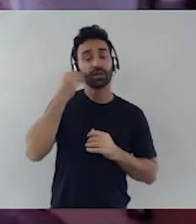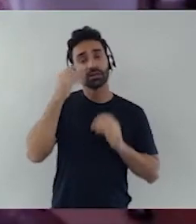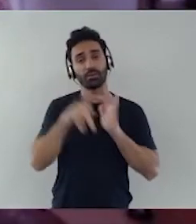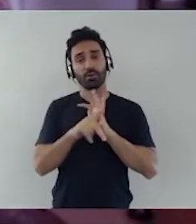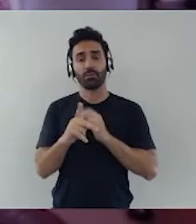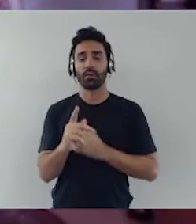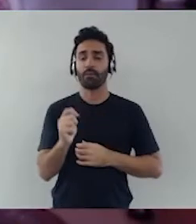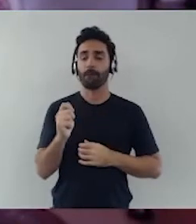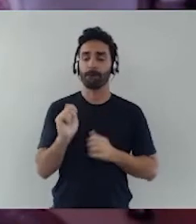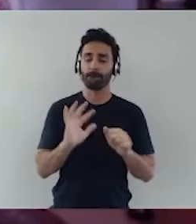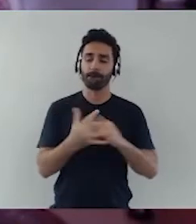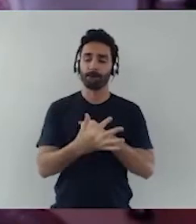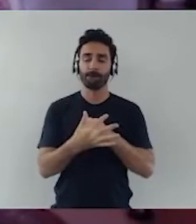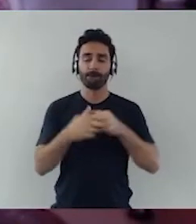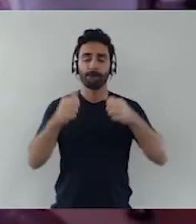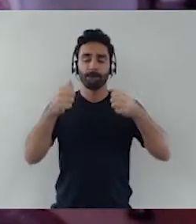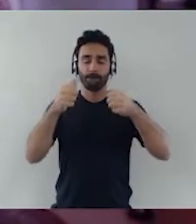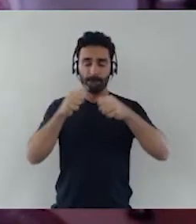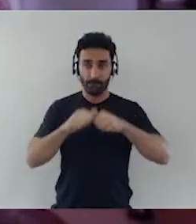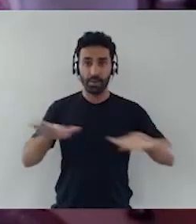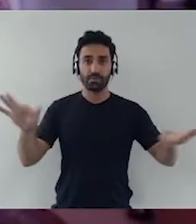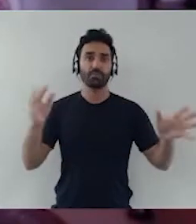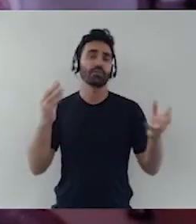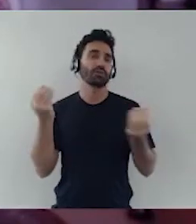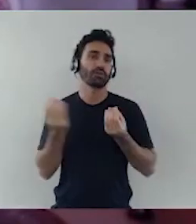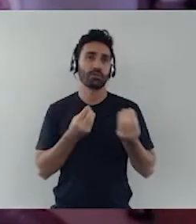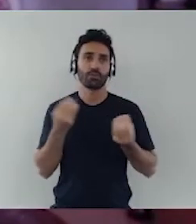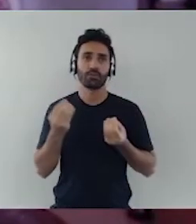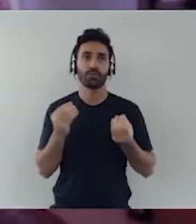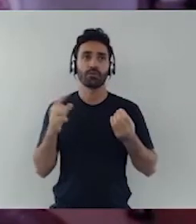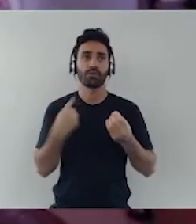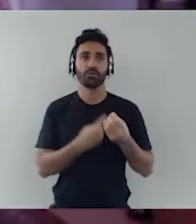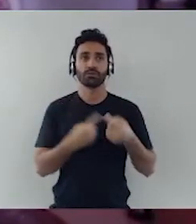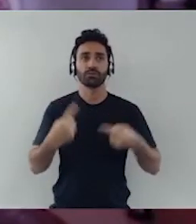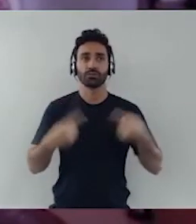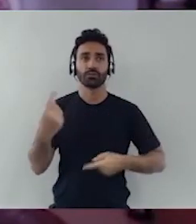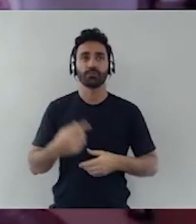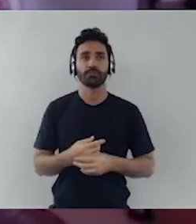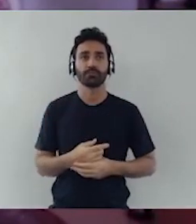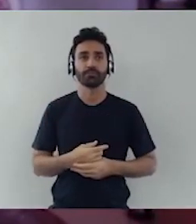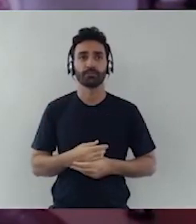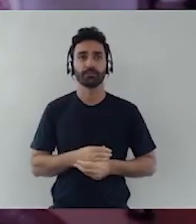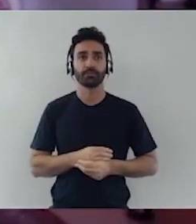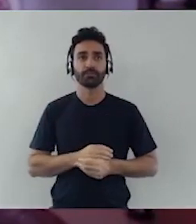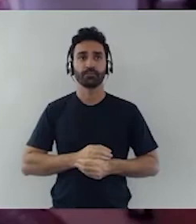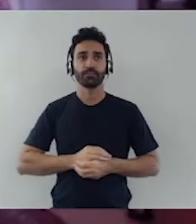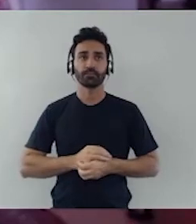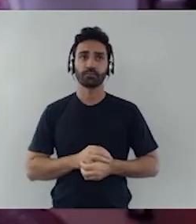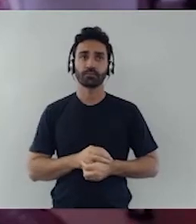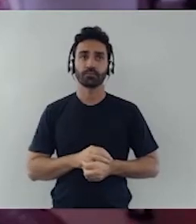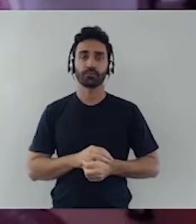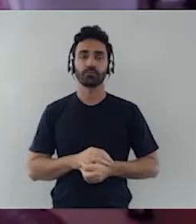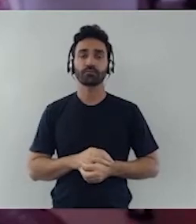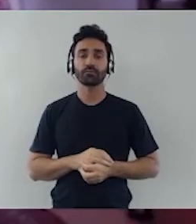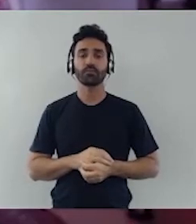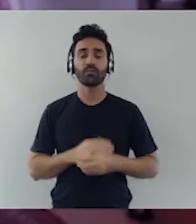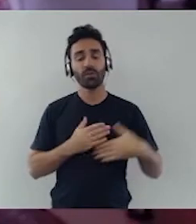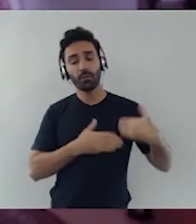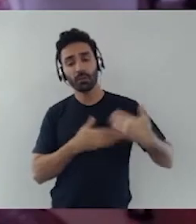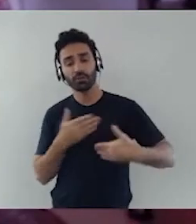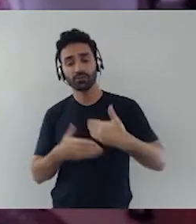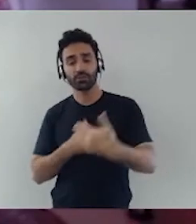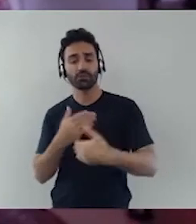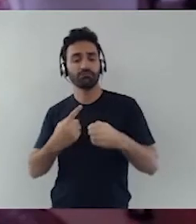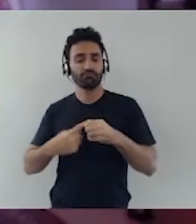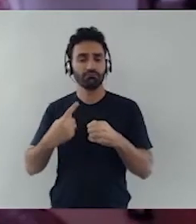pandemia do ponto de vista do tema da nossa discussão. Um processo essencialmente urbano que requer um